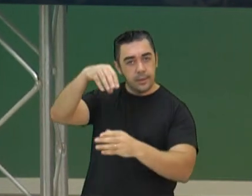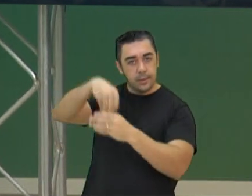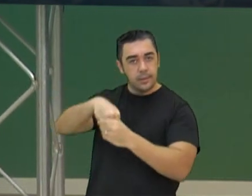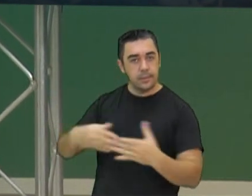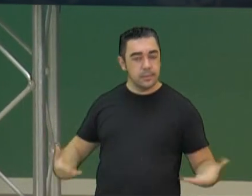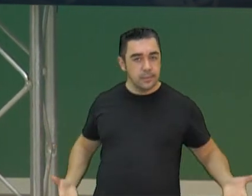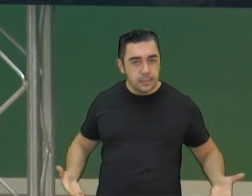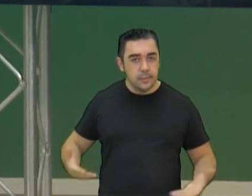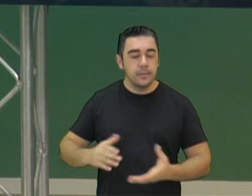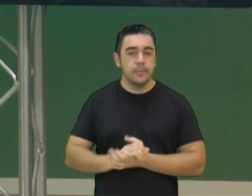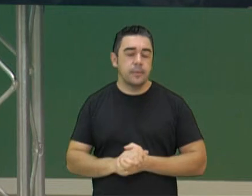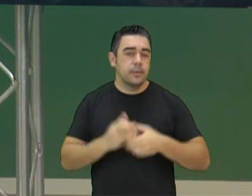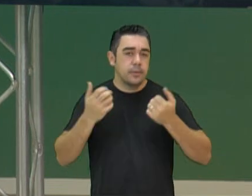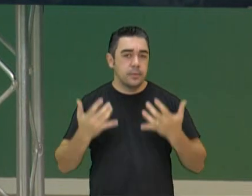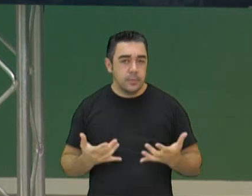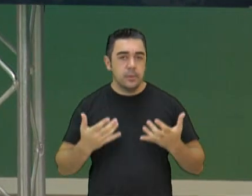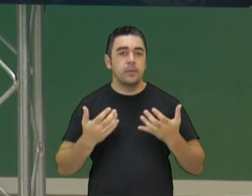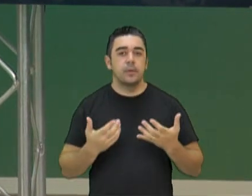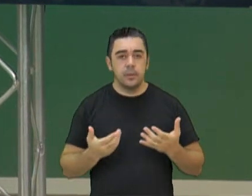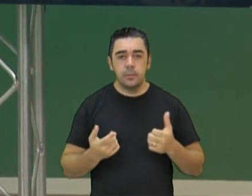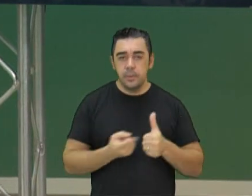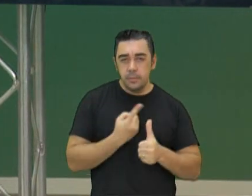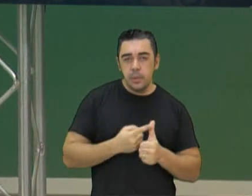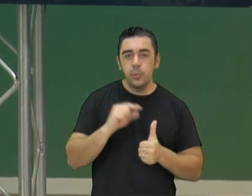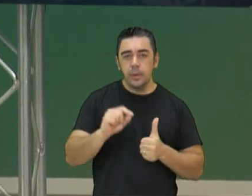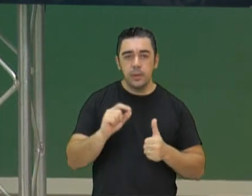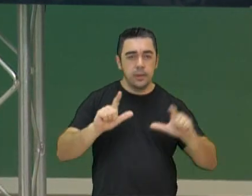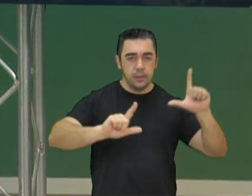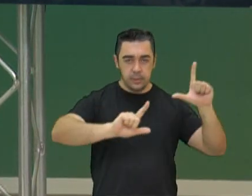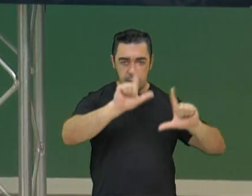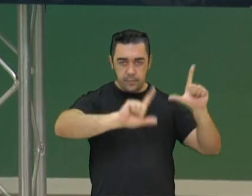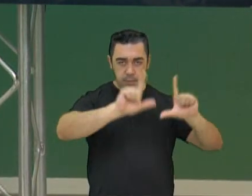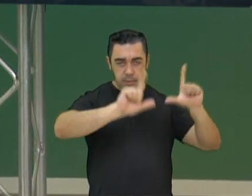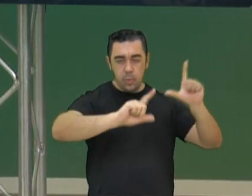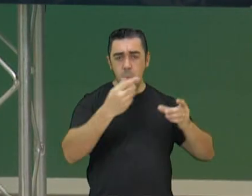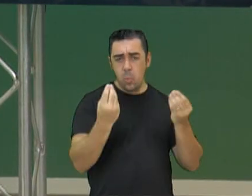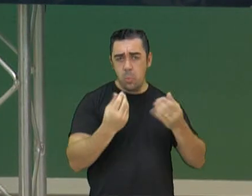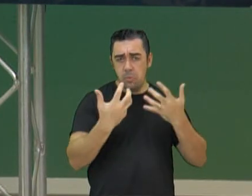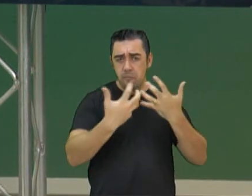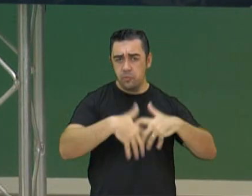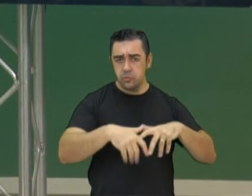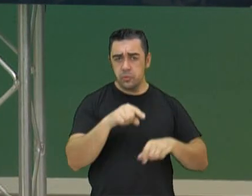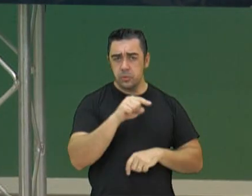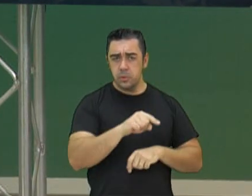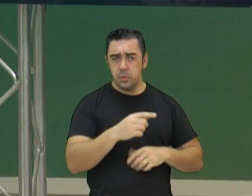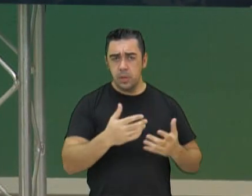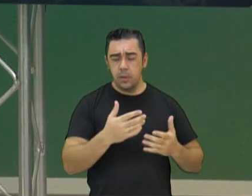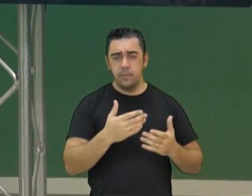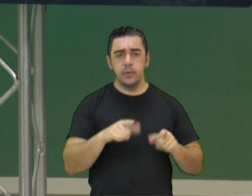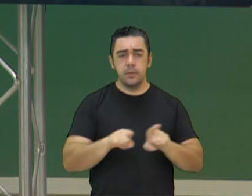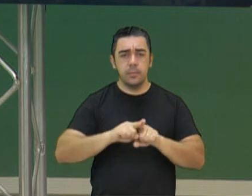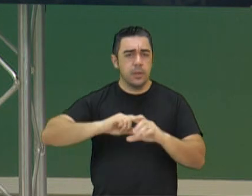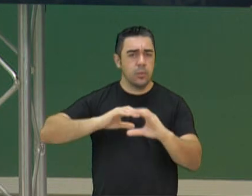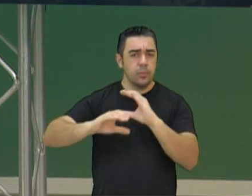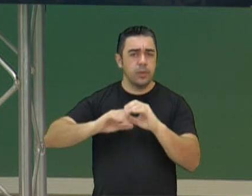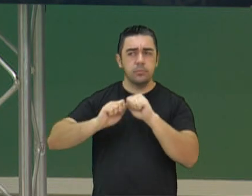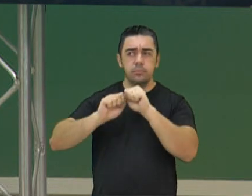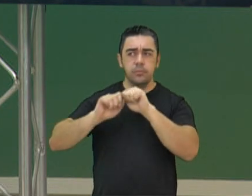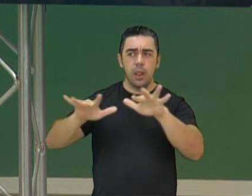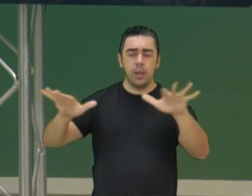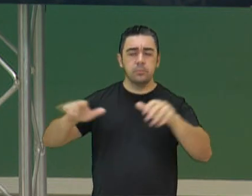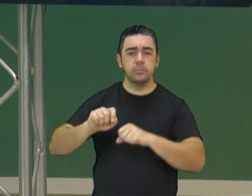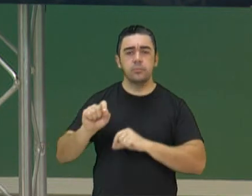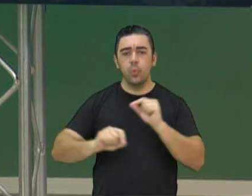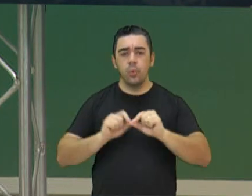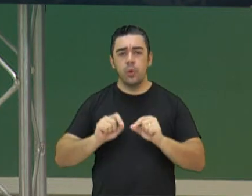Então a gente falou lá dos primeiros meios, né? Que eram a TV, então como que funcionavam esses meios de comunicação, essa indústria